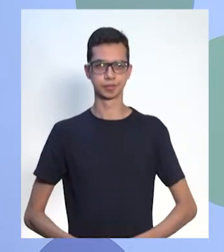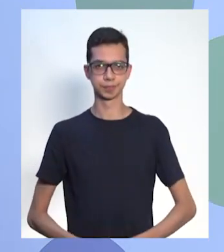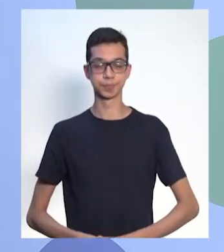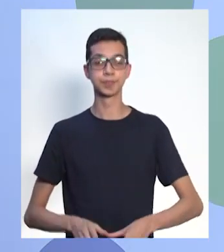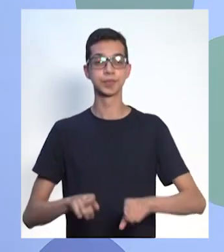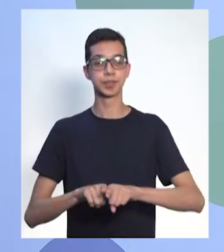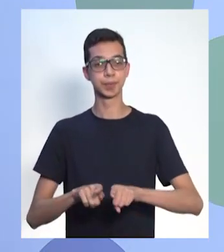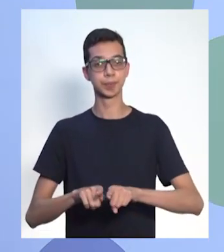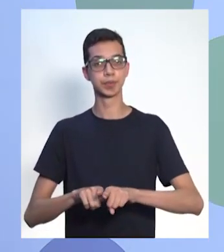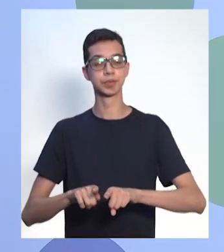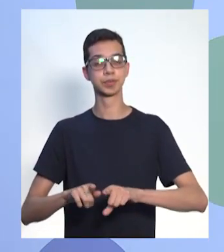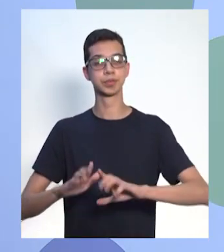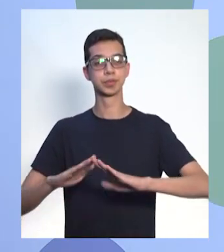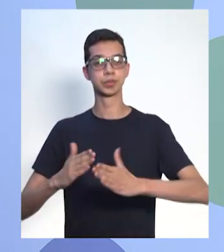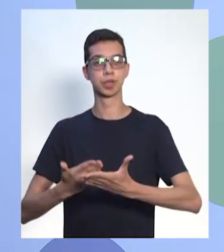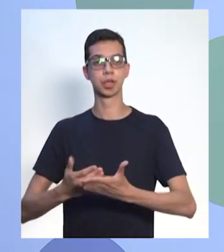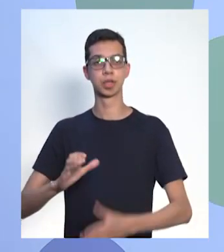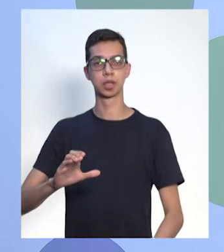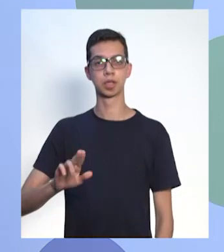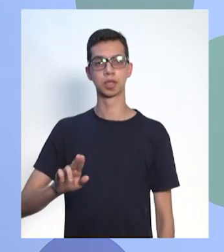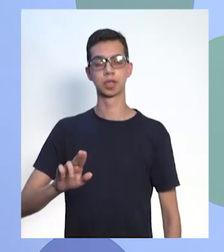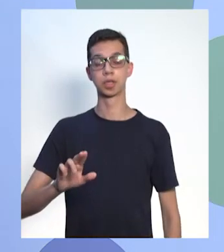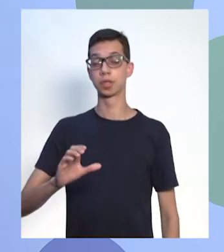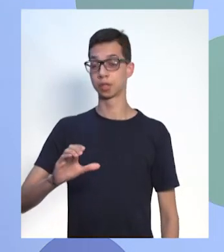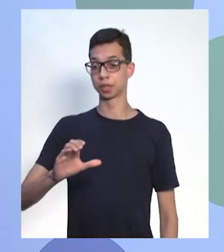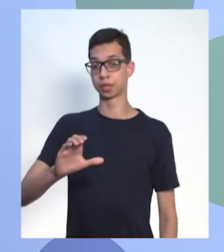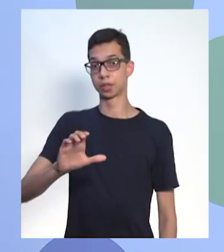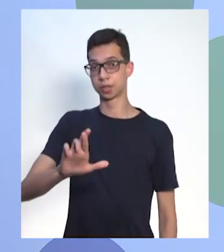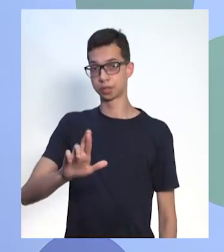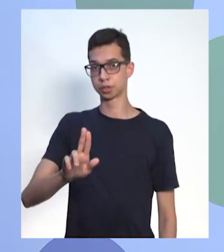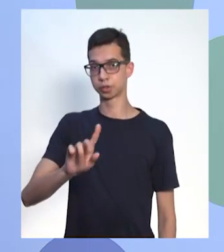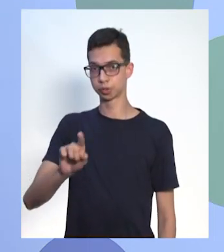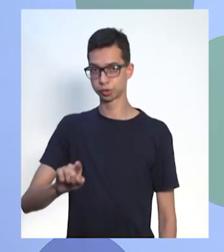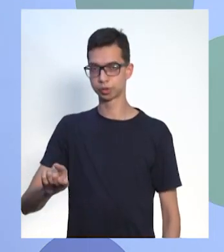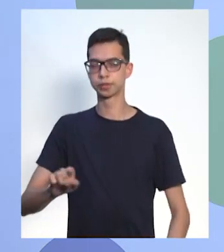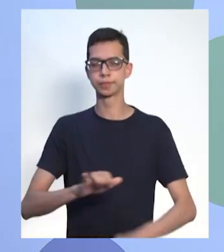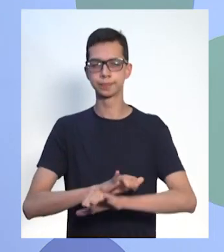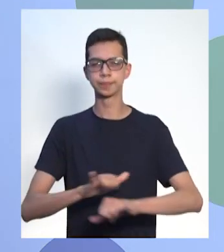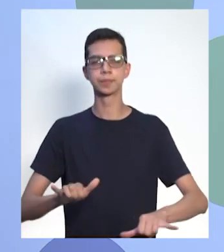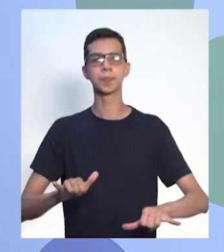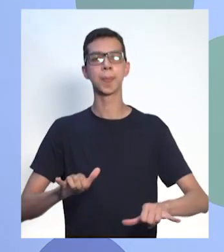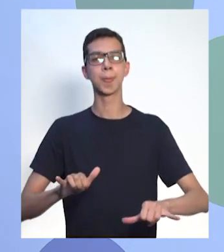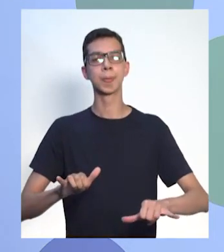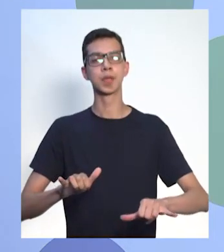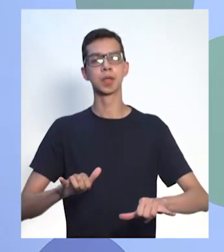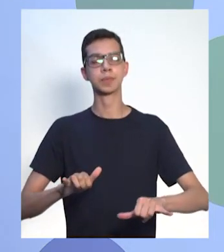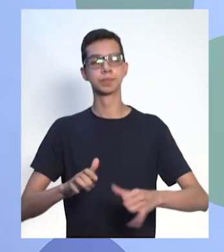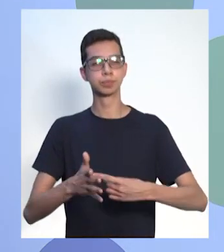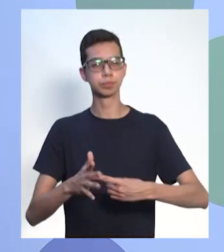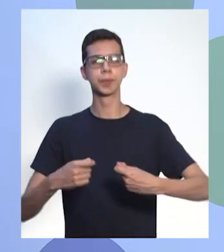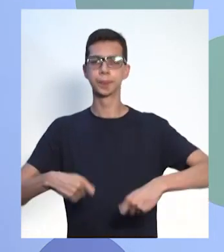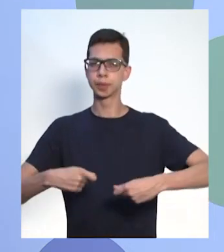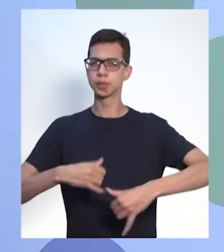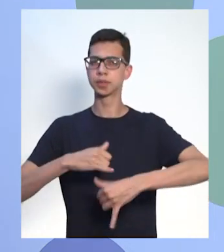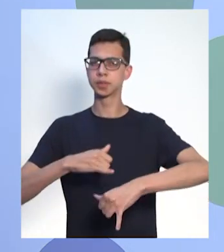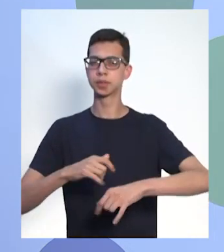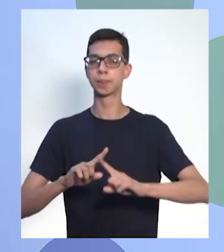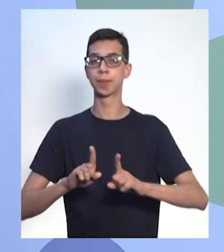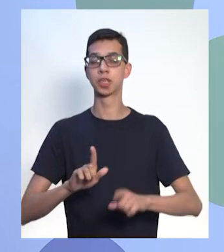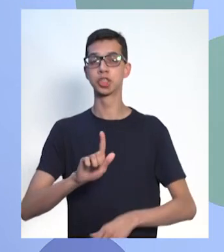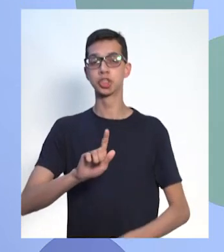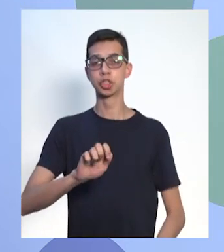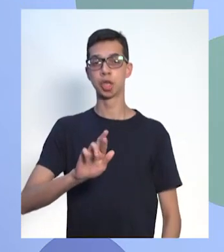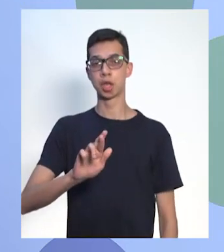aí. O motor precisa de energia. Coloca aí. Olha, bacana aí. O gerador precisa de motor para manter a sua energia.